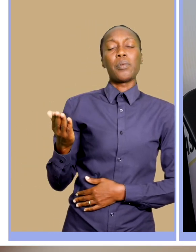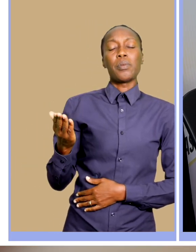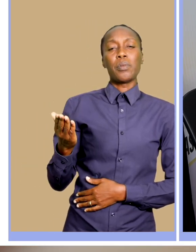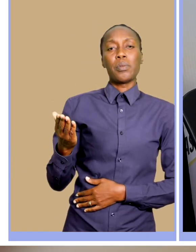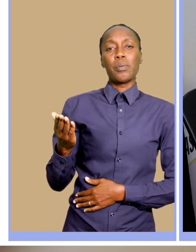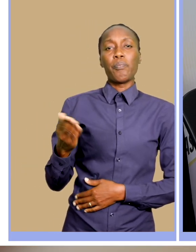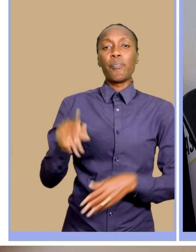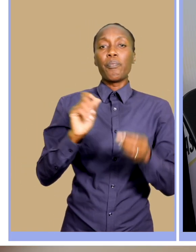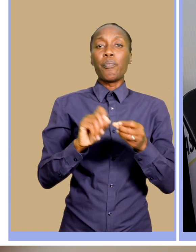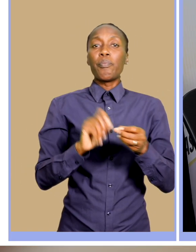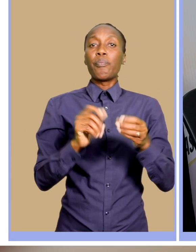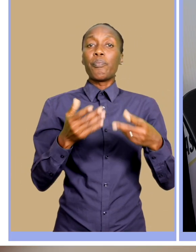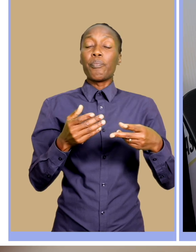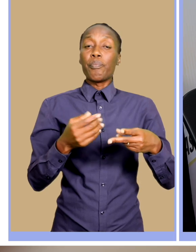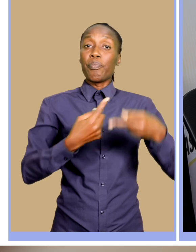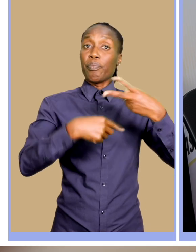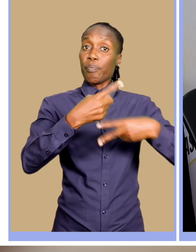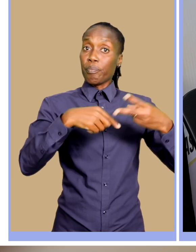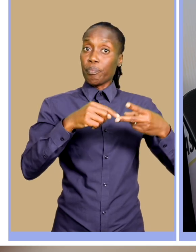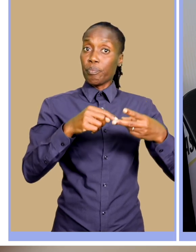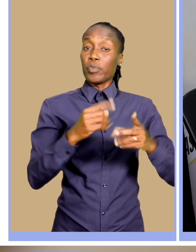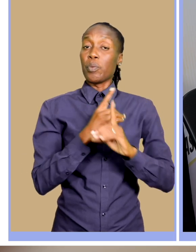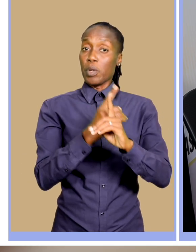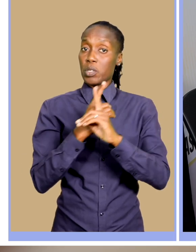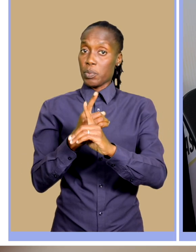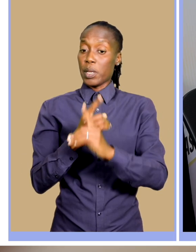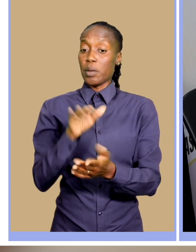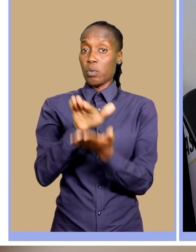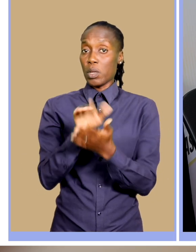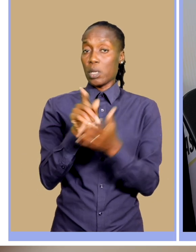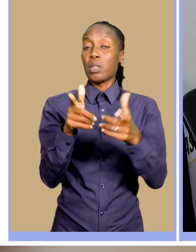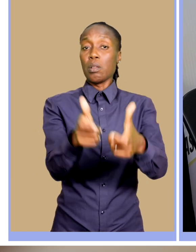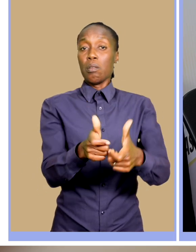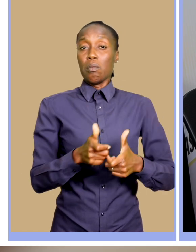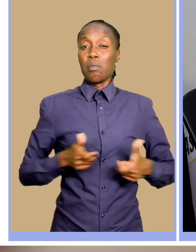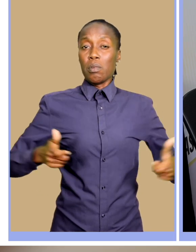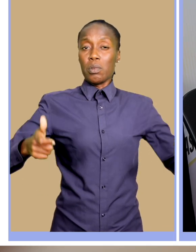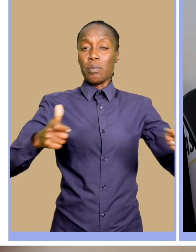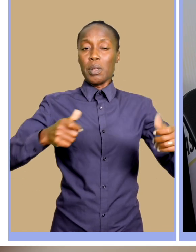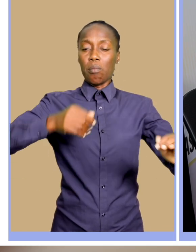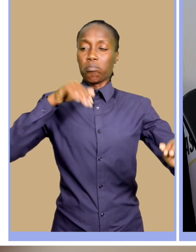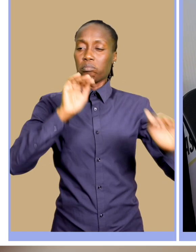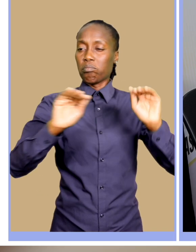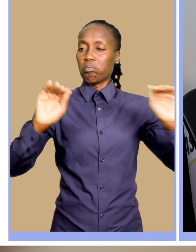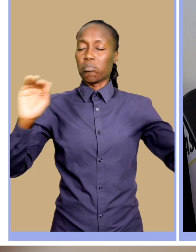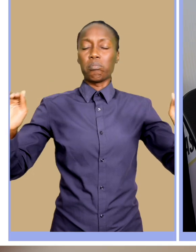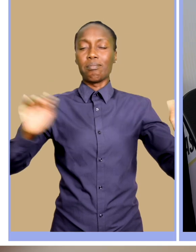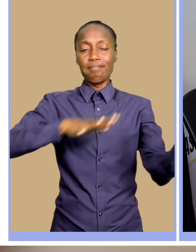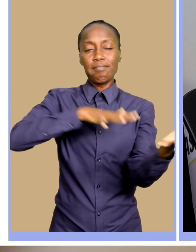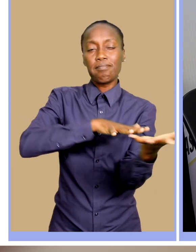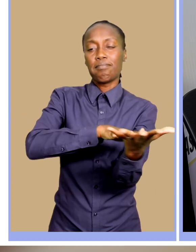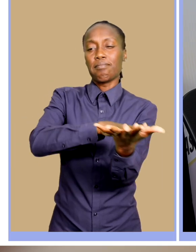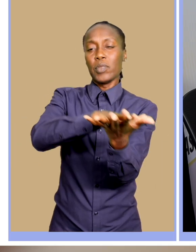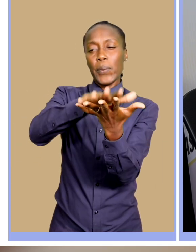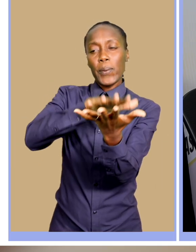porque nós conseguimos despertar a consciência desde o alto nível, ou seja, desde o nível de ministro, a nível técnico, até